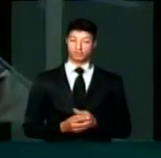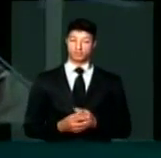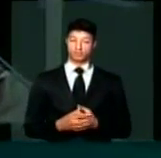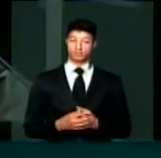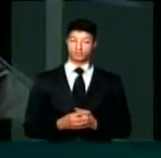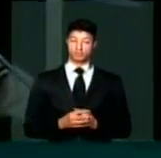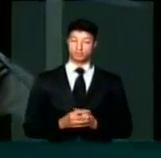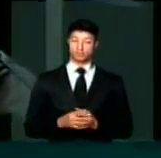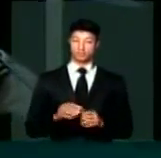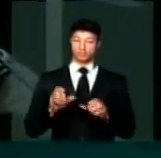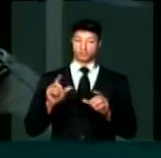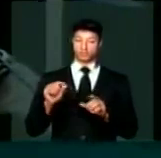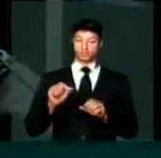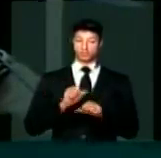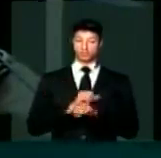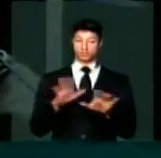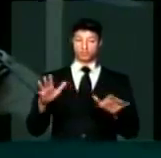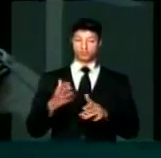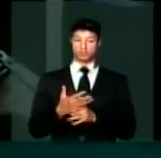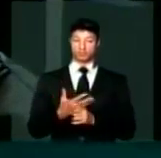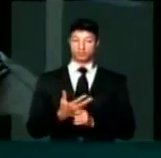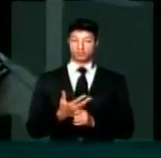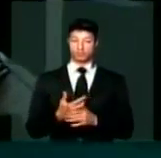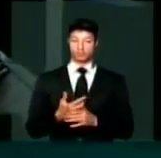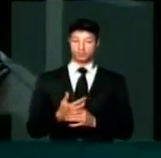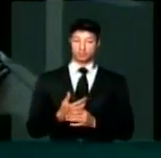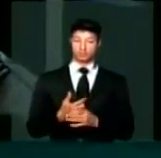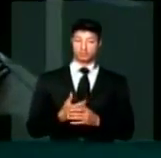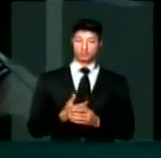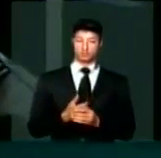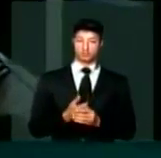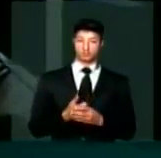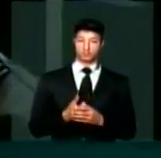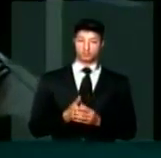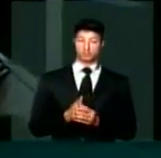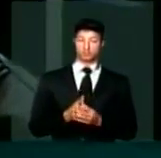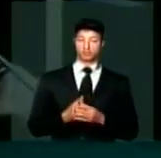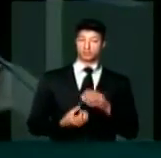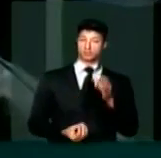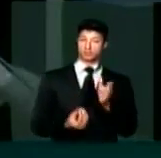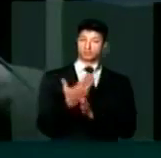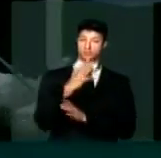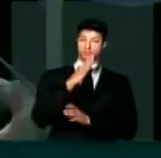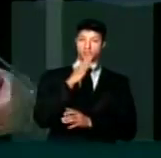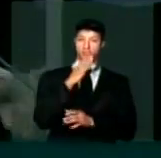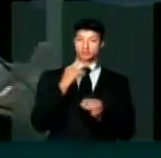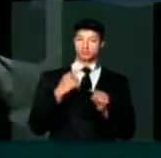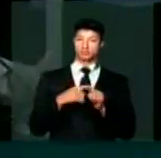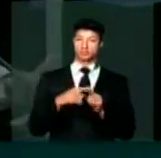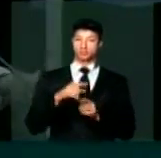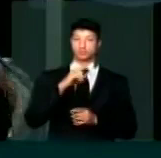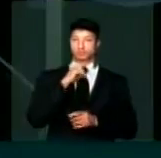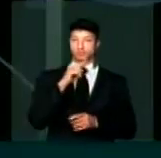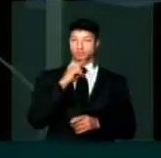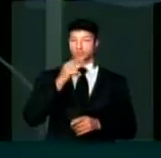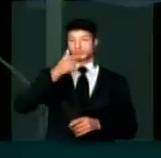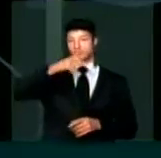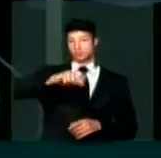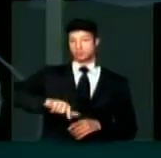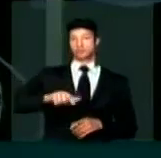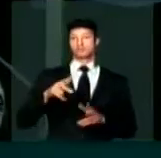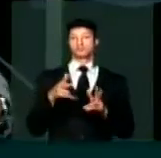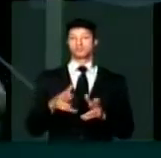Este difunde, este cria também o conhecimento, porque ninguém repete como